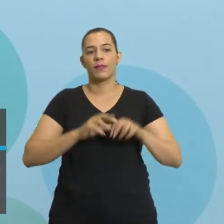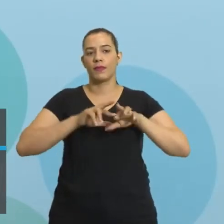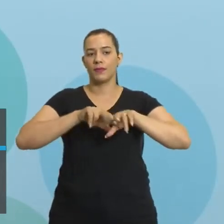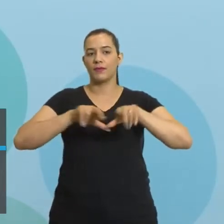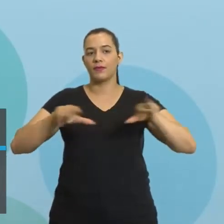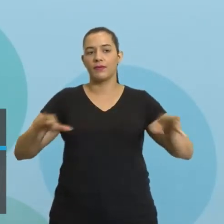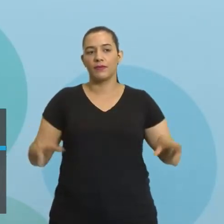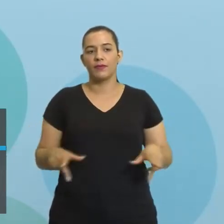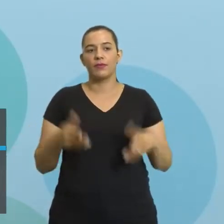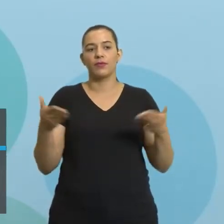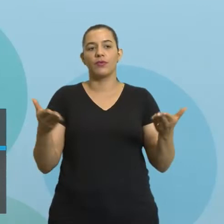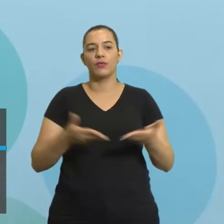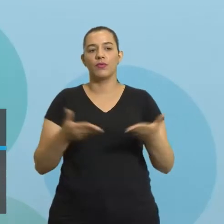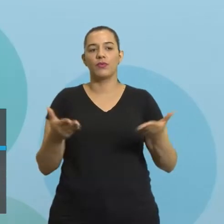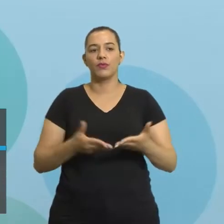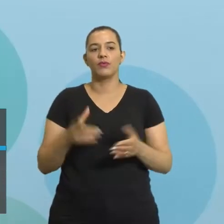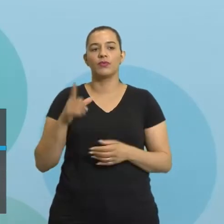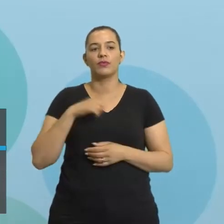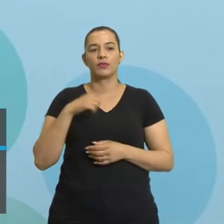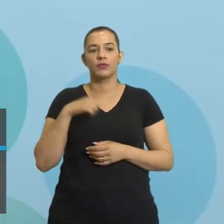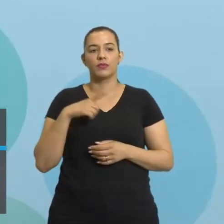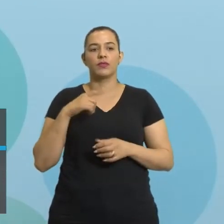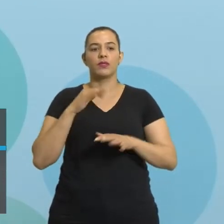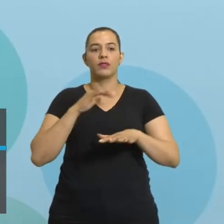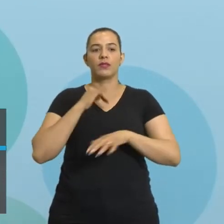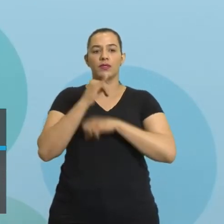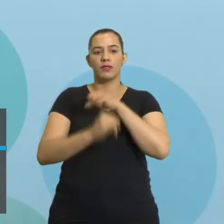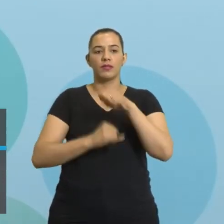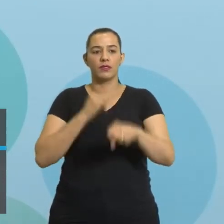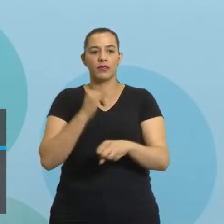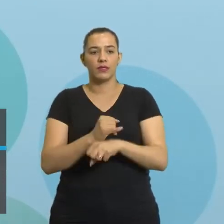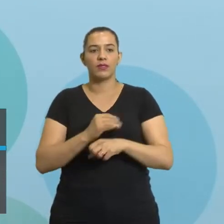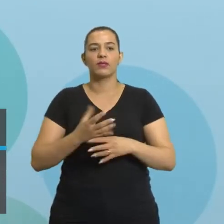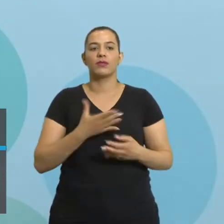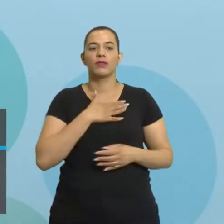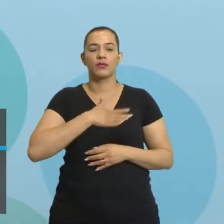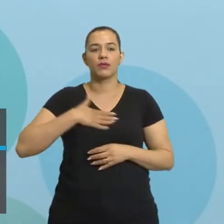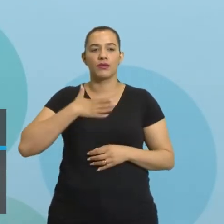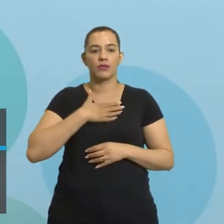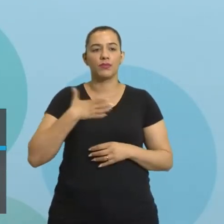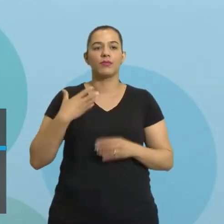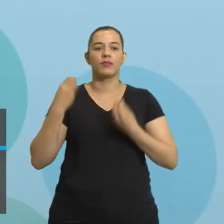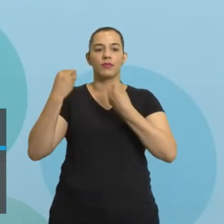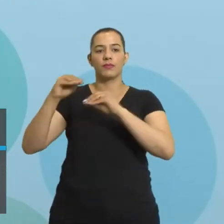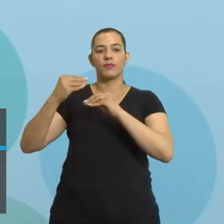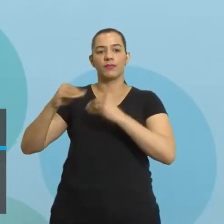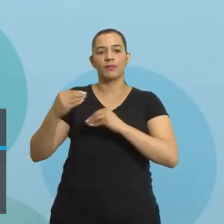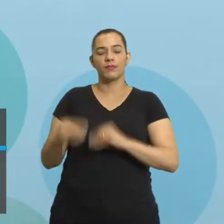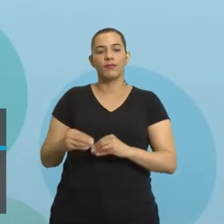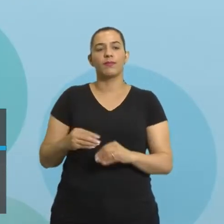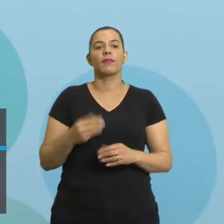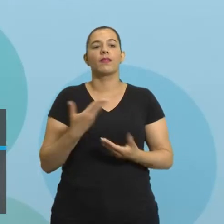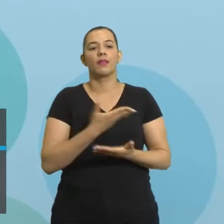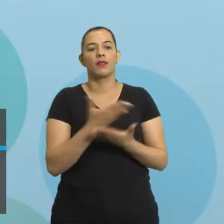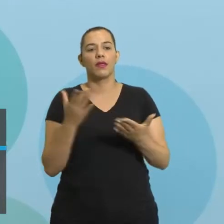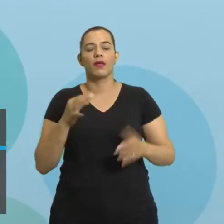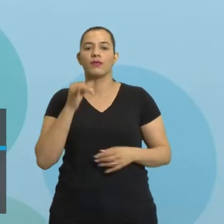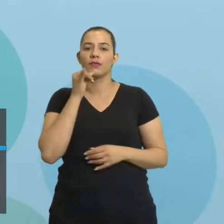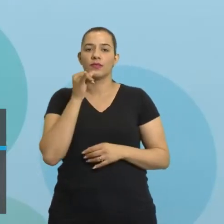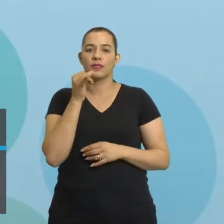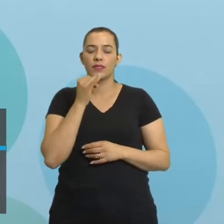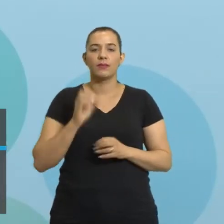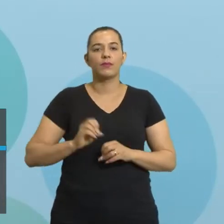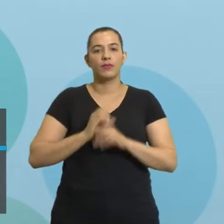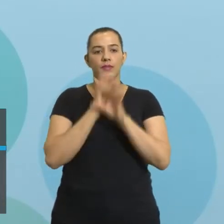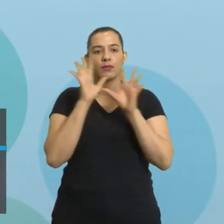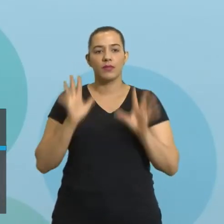multissemióticos, né? A gente sabe que hoje em dia essa meninada aí gosta bastante de meme, né? Então é um exemplo claro